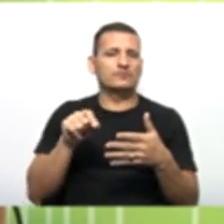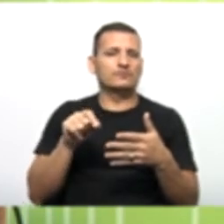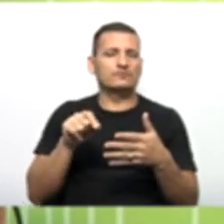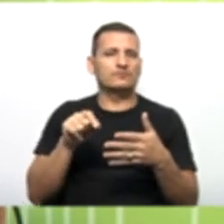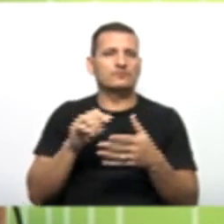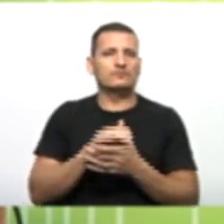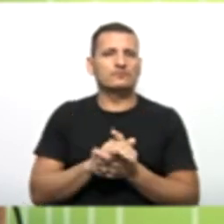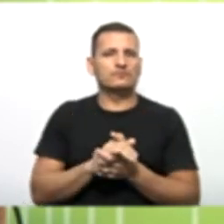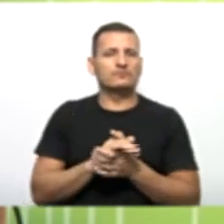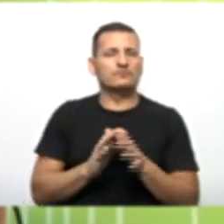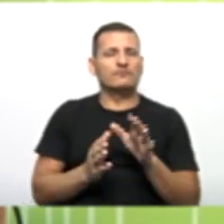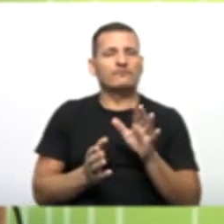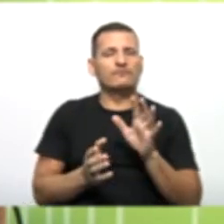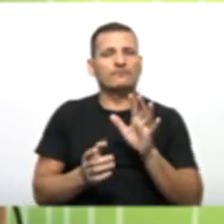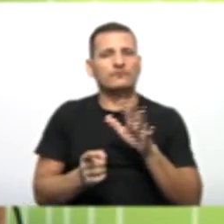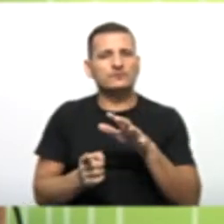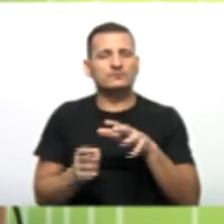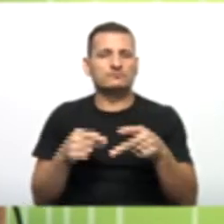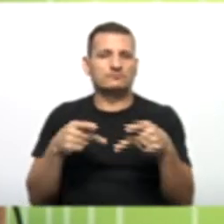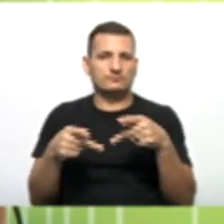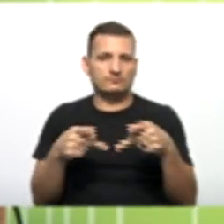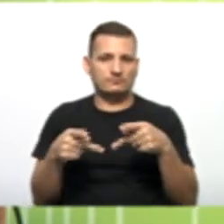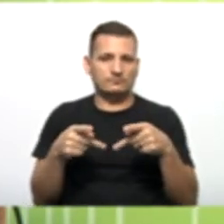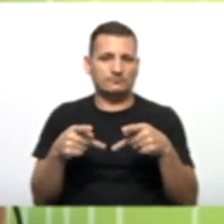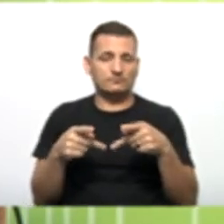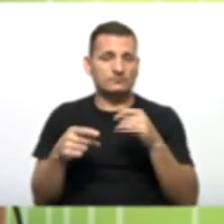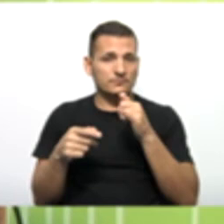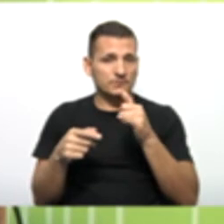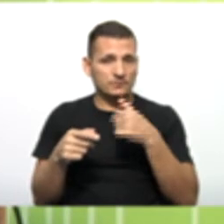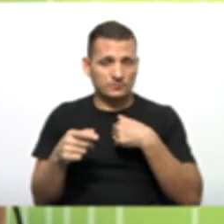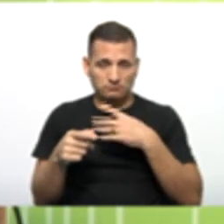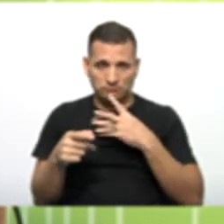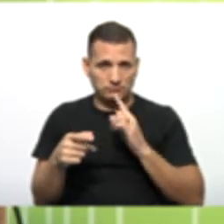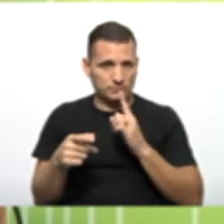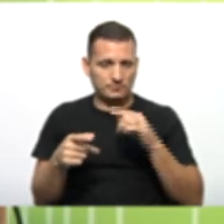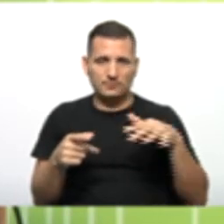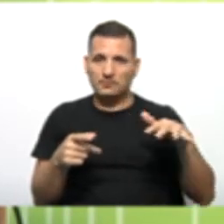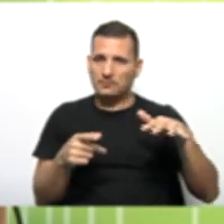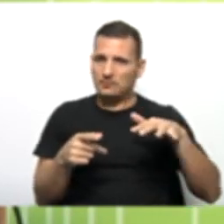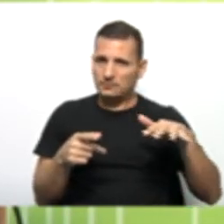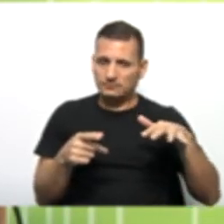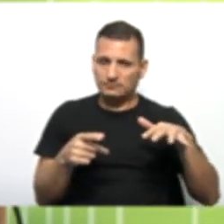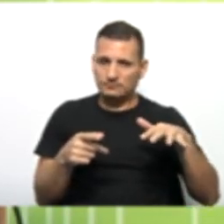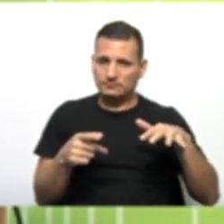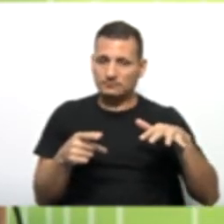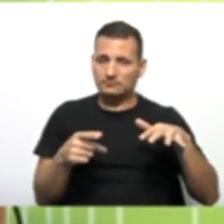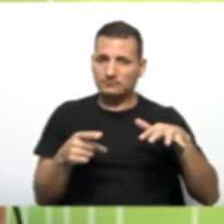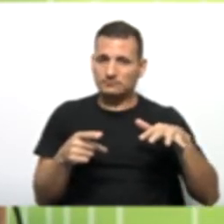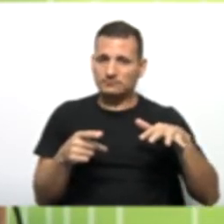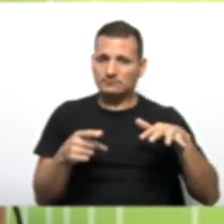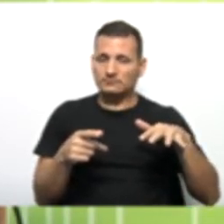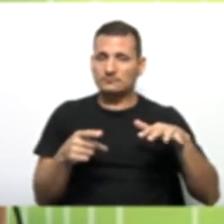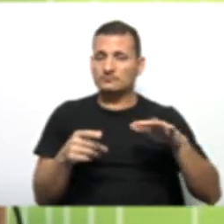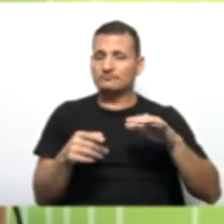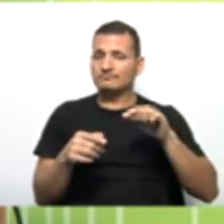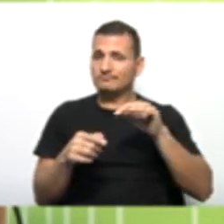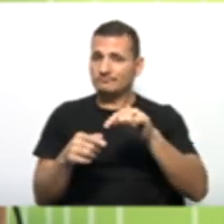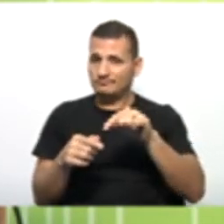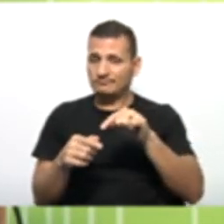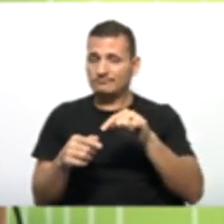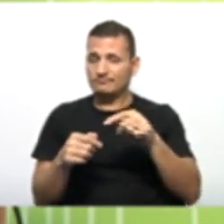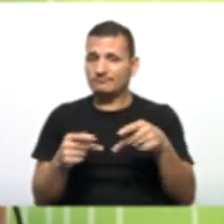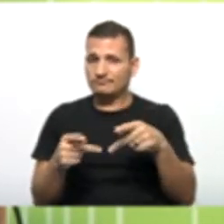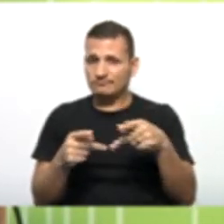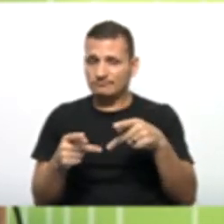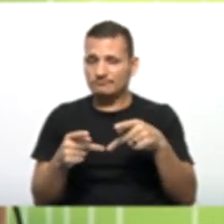completamente nas minhas atividades do meu projeto. Se eu não conhecer essas áreas, a chance lá de dar errado, de eu não